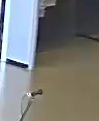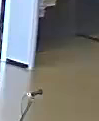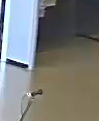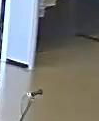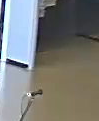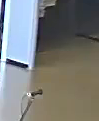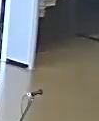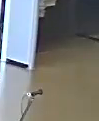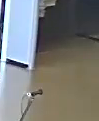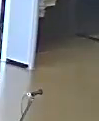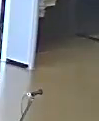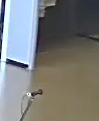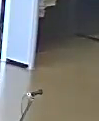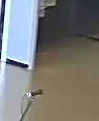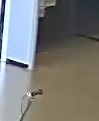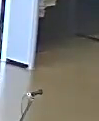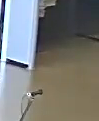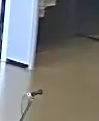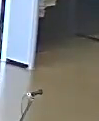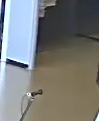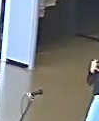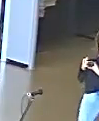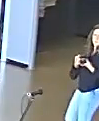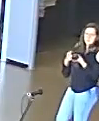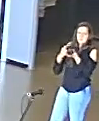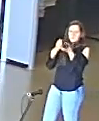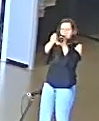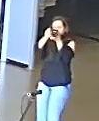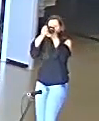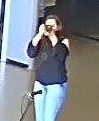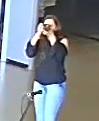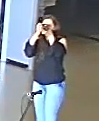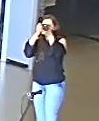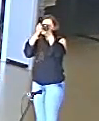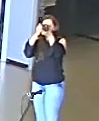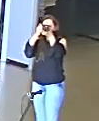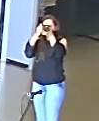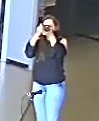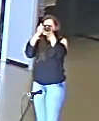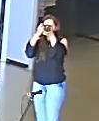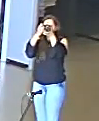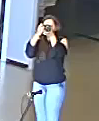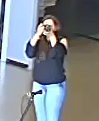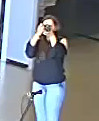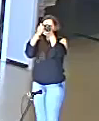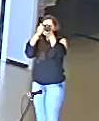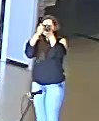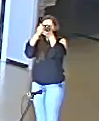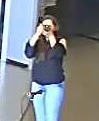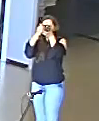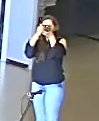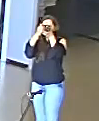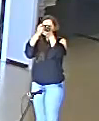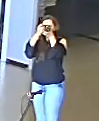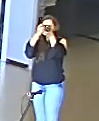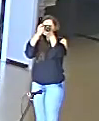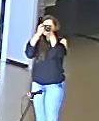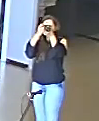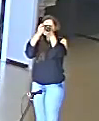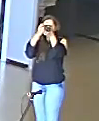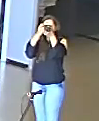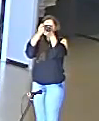vamos fazer e assinar a nota de repúdio que será feita por essa comissão pela ausência dos representantes